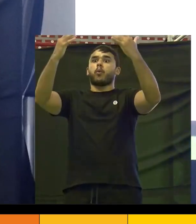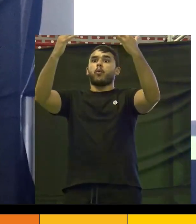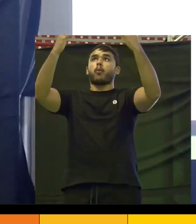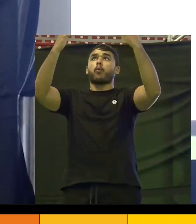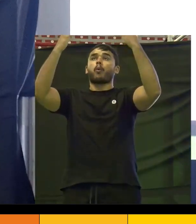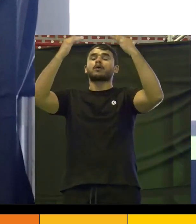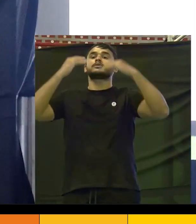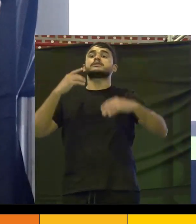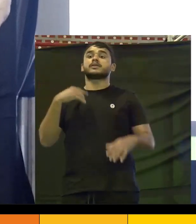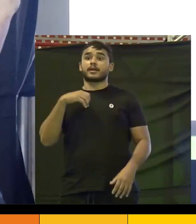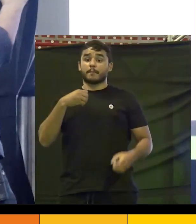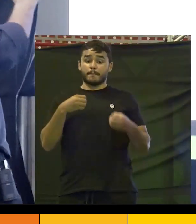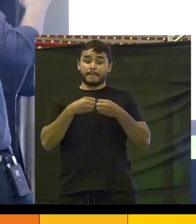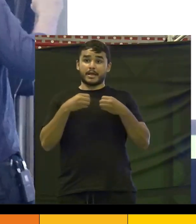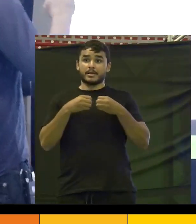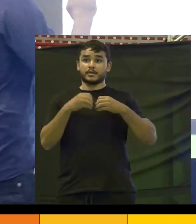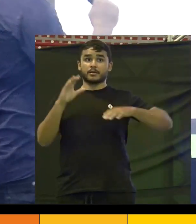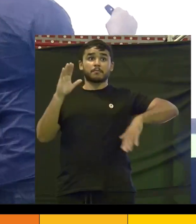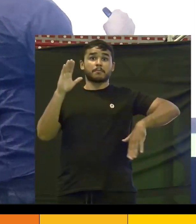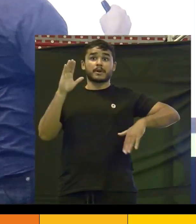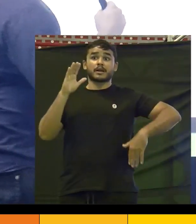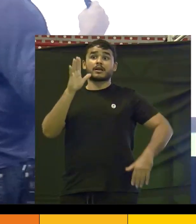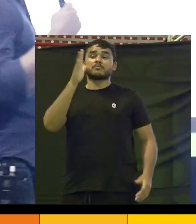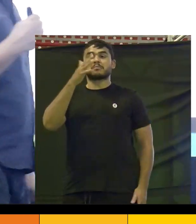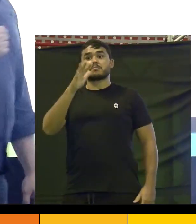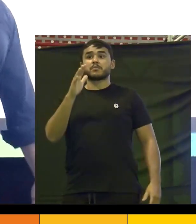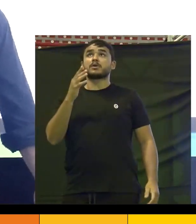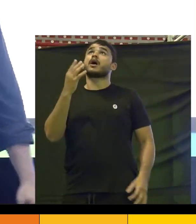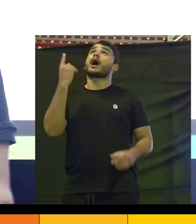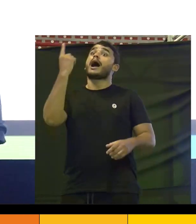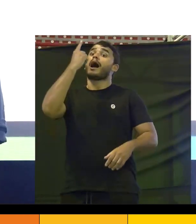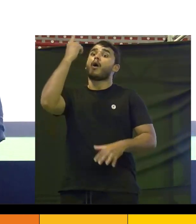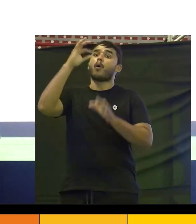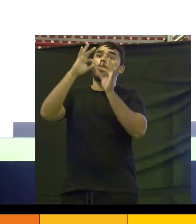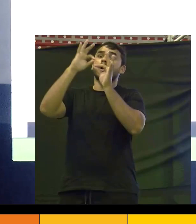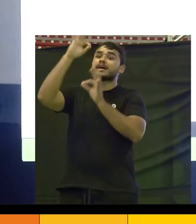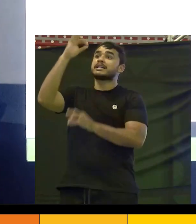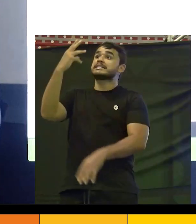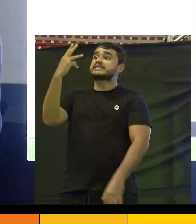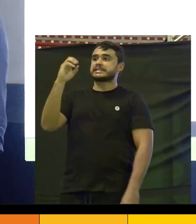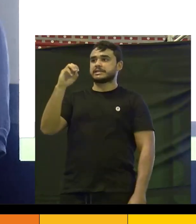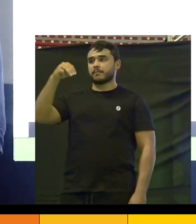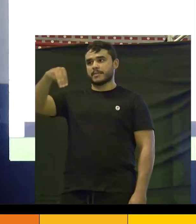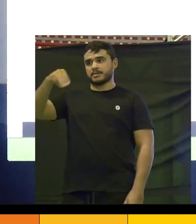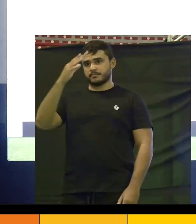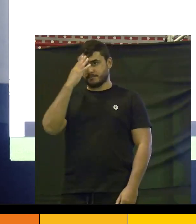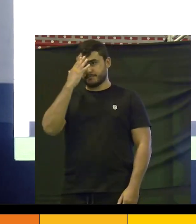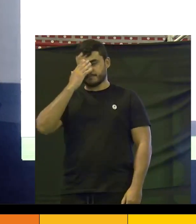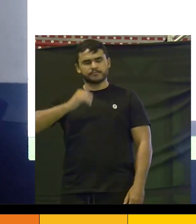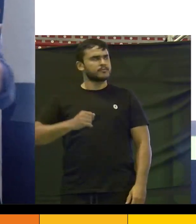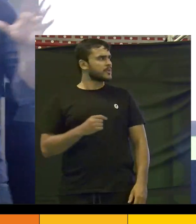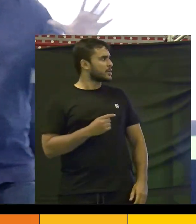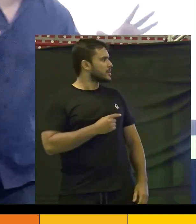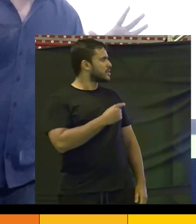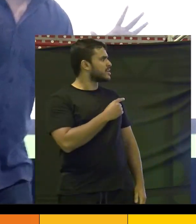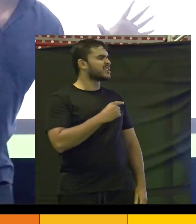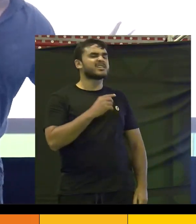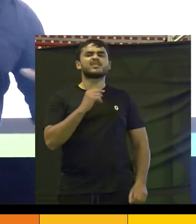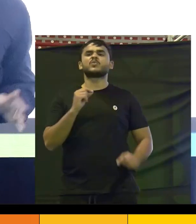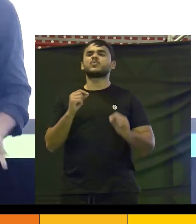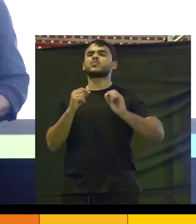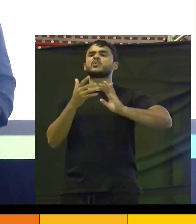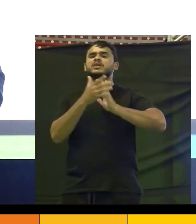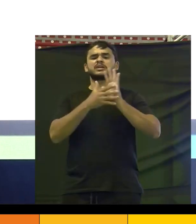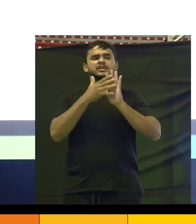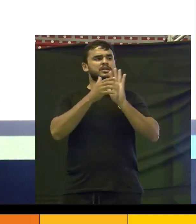formando ondas podendo chegar a mais de 30 metros de altura. Danielzinho, eu estou lendo o que, Daniel? Diz aí